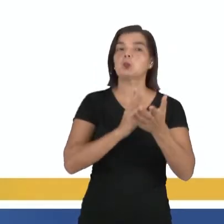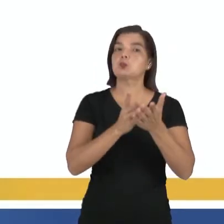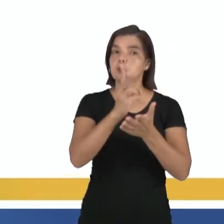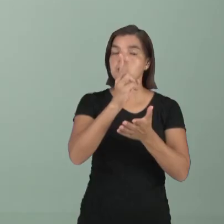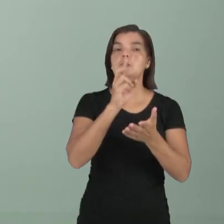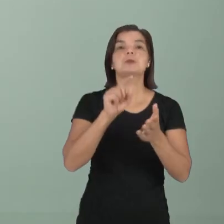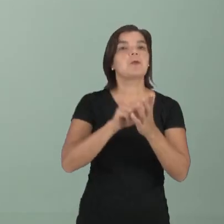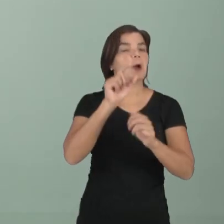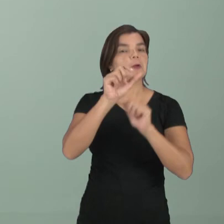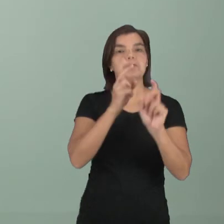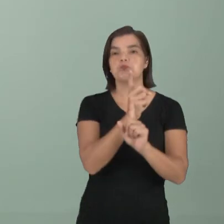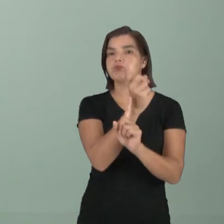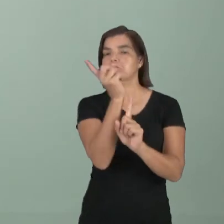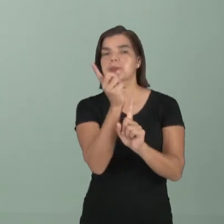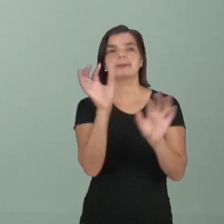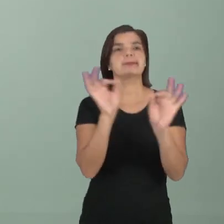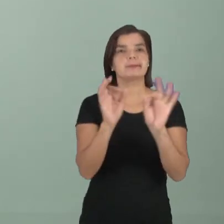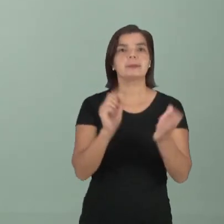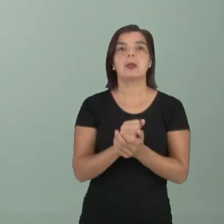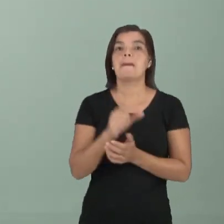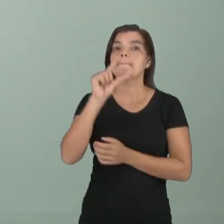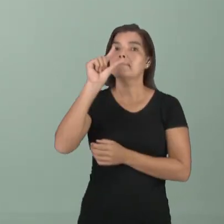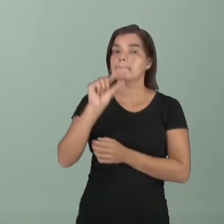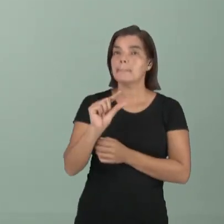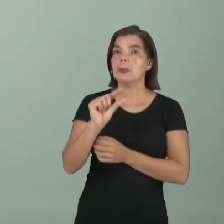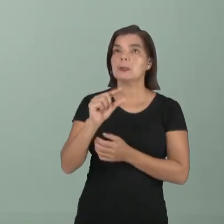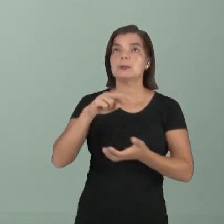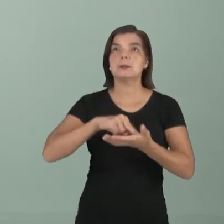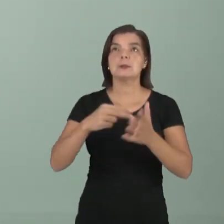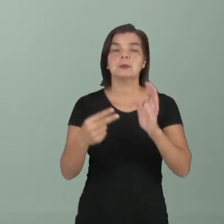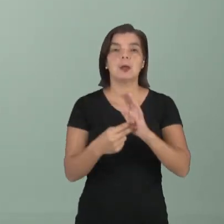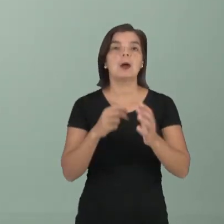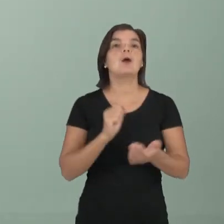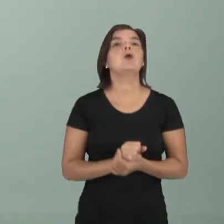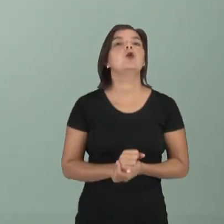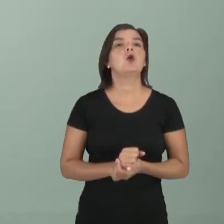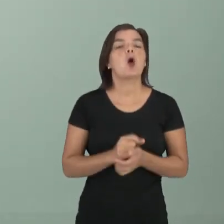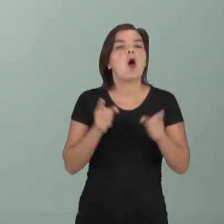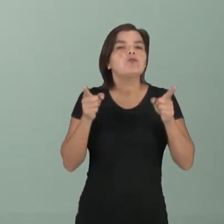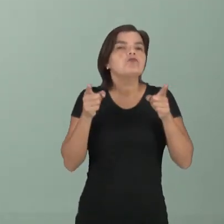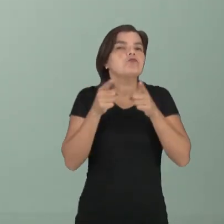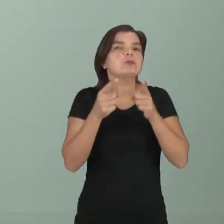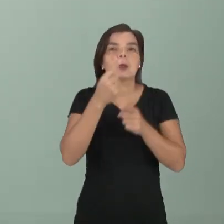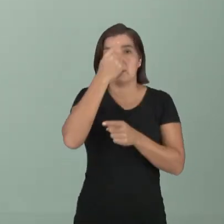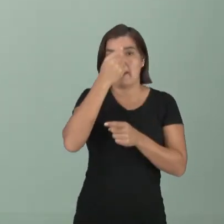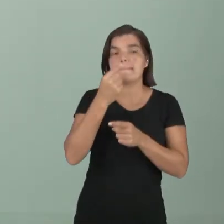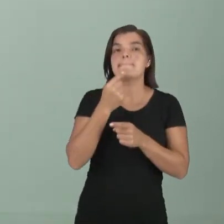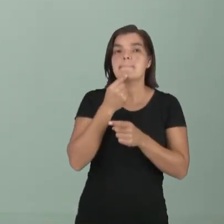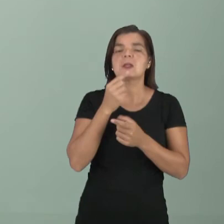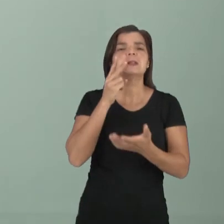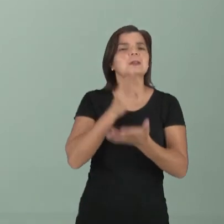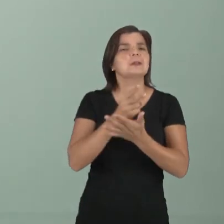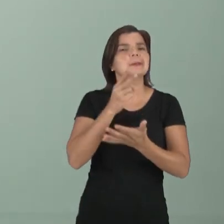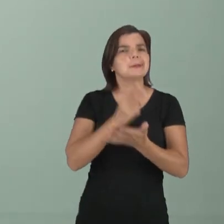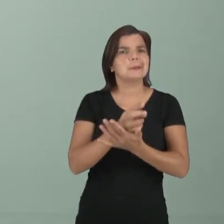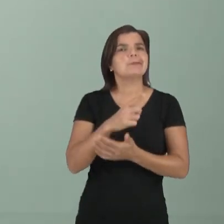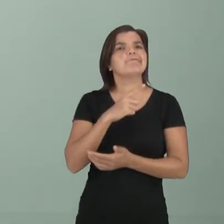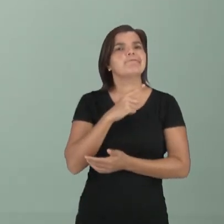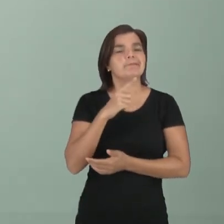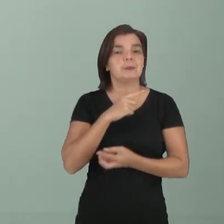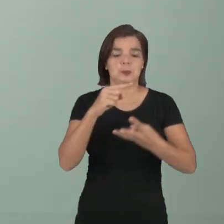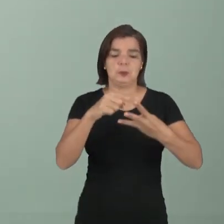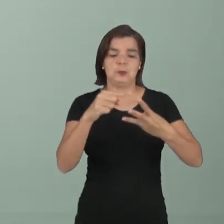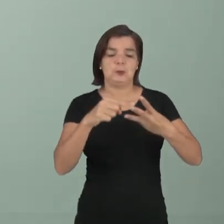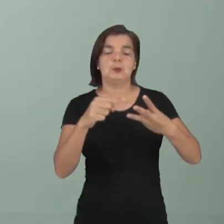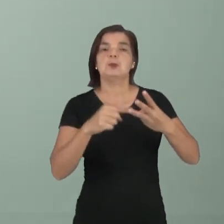cima, ela não vai virar. E menor se relaciona ao tamanho da imagem gerada. Então, sempre a gente vai ter essas